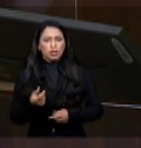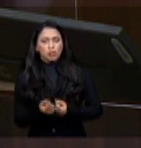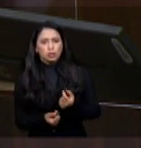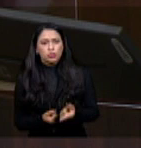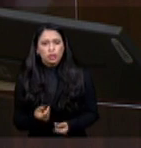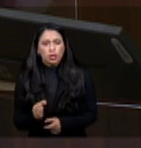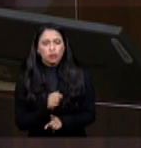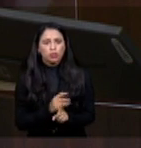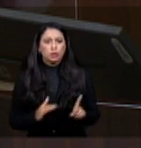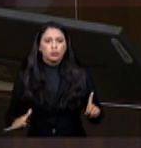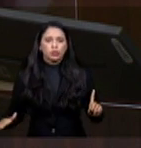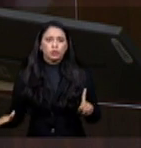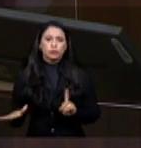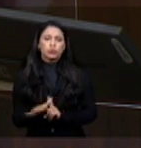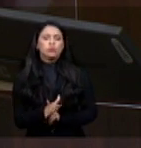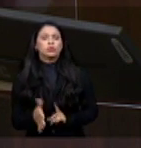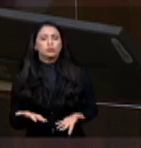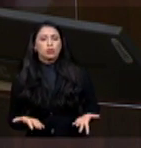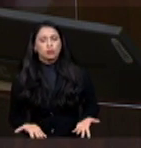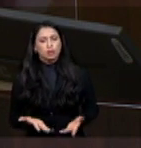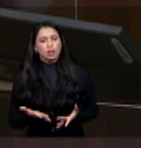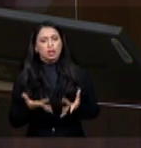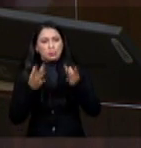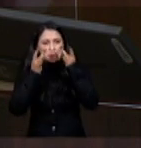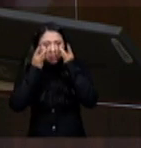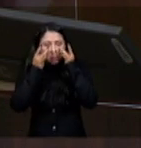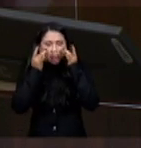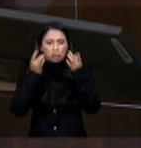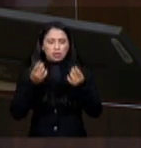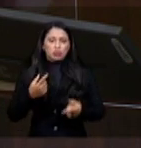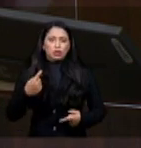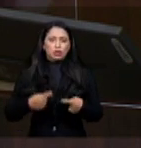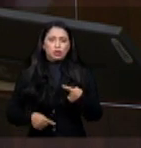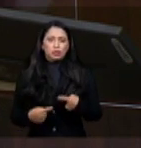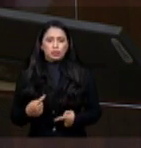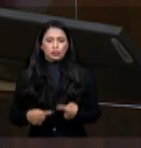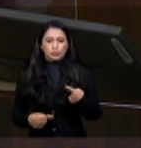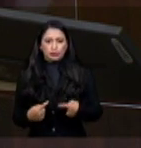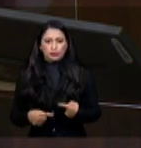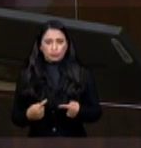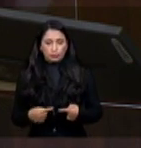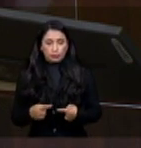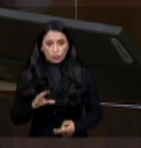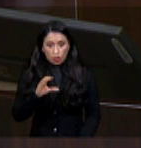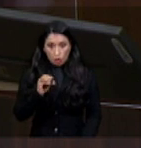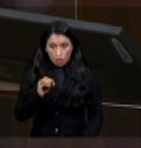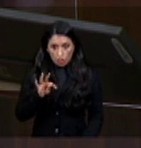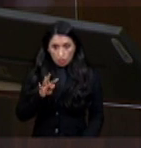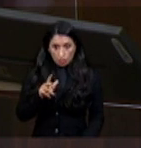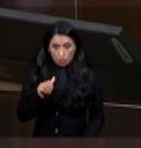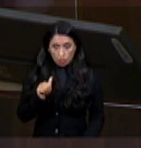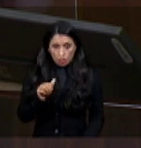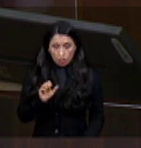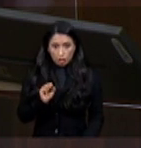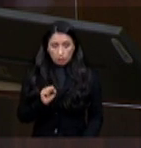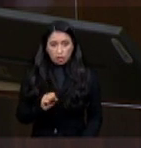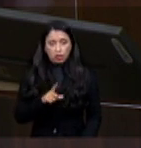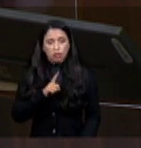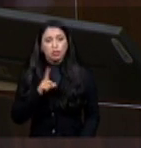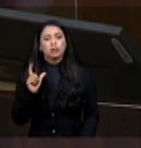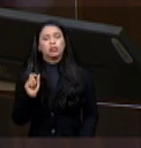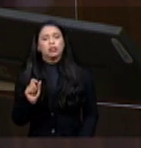sociais como nós temos ver estamos presenciando essas políticas a de contas que ocorrem não só